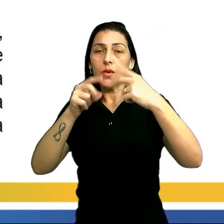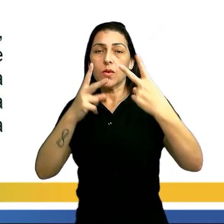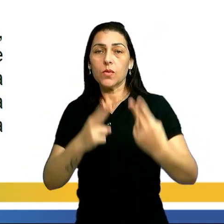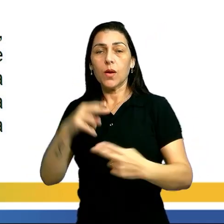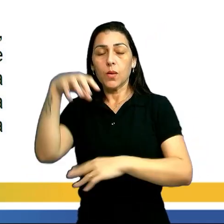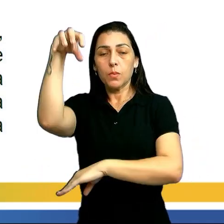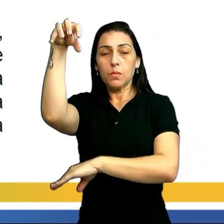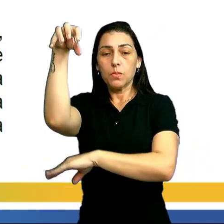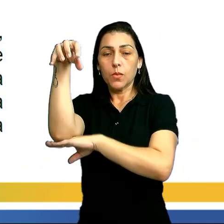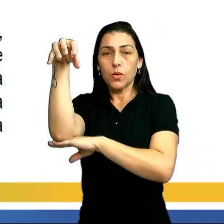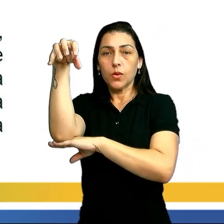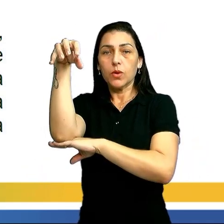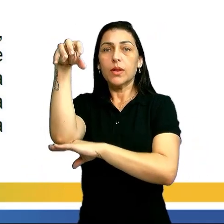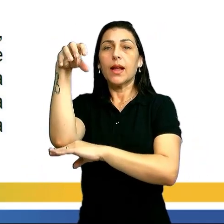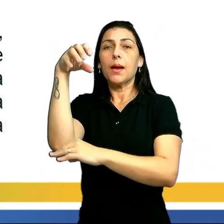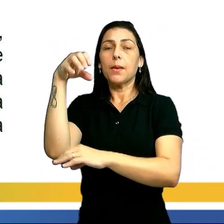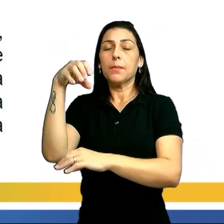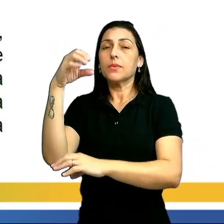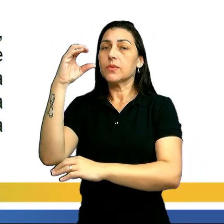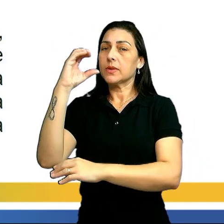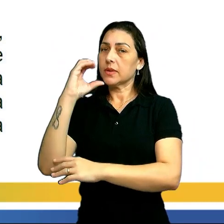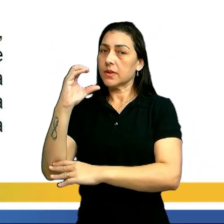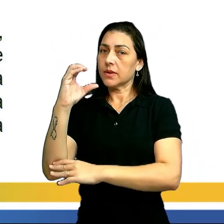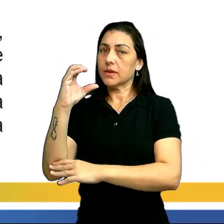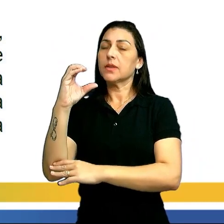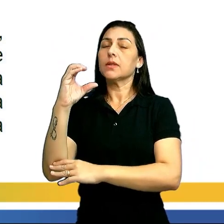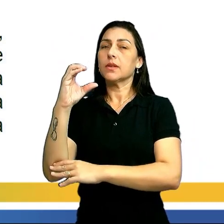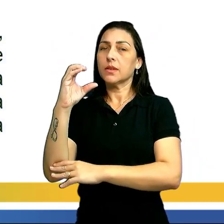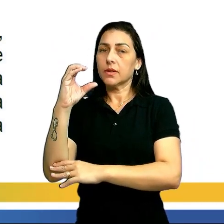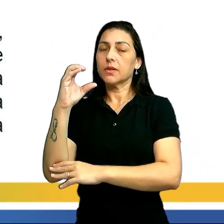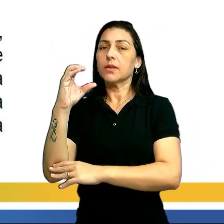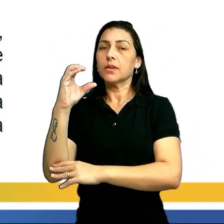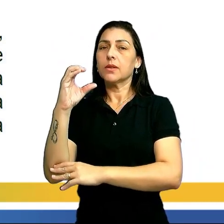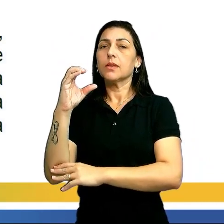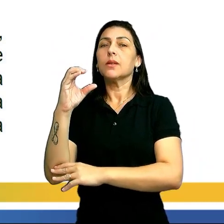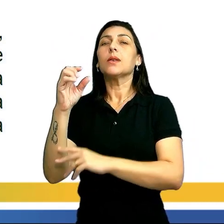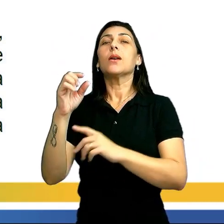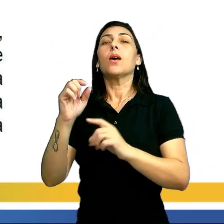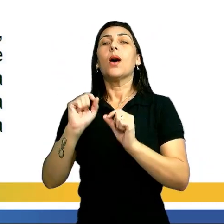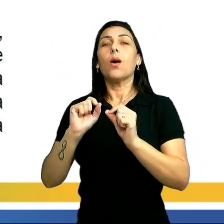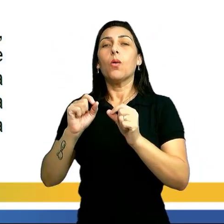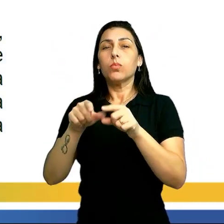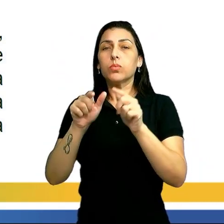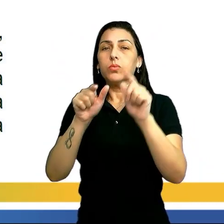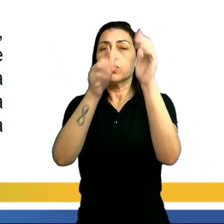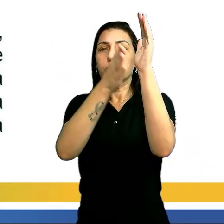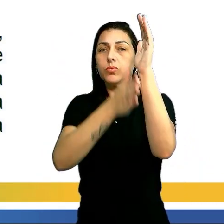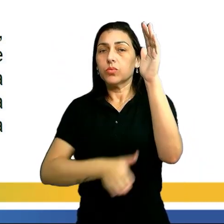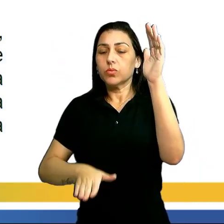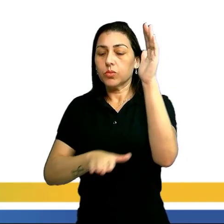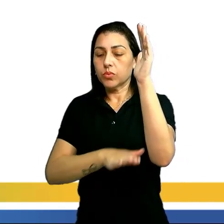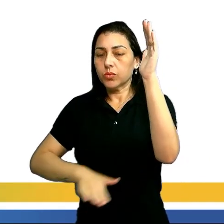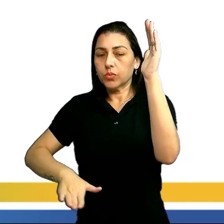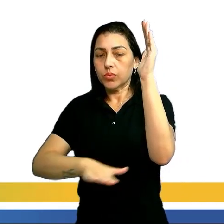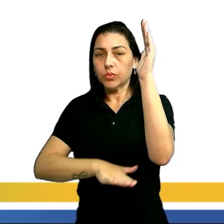está fixado no ponto C, centro da circunferência, perpendicularmente ao plano do